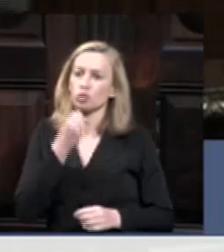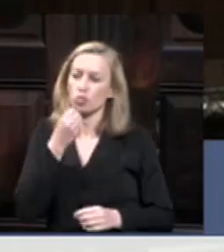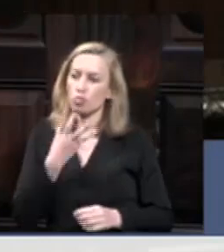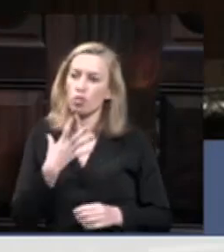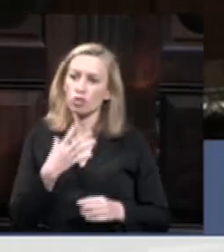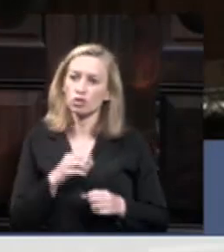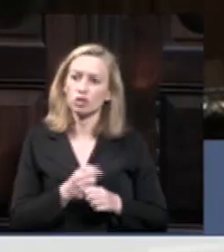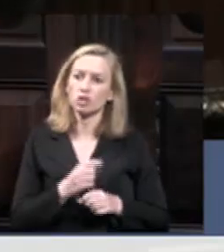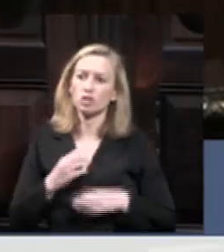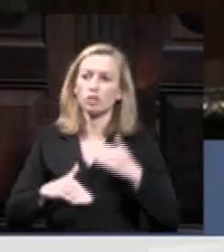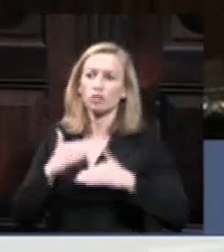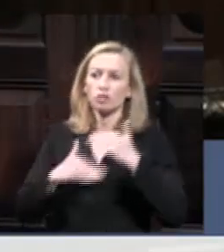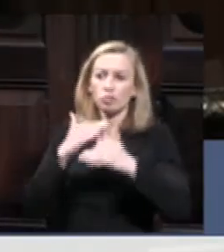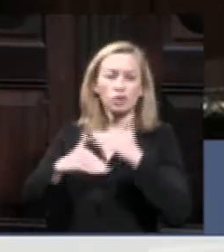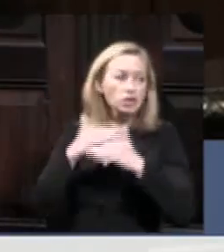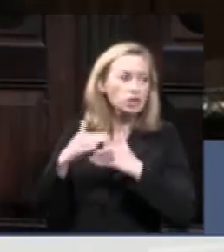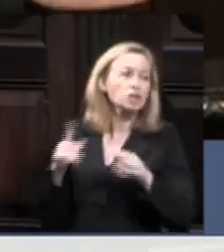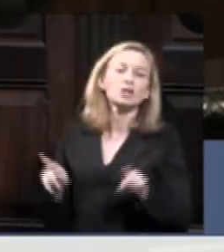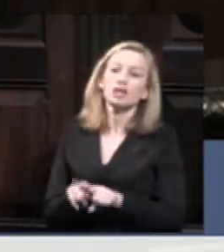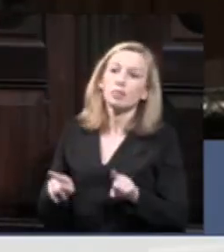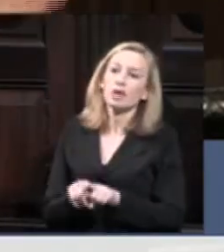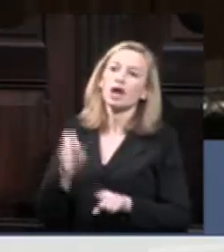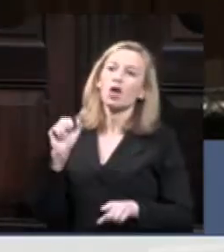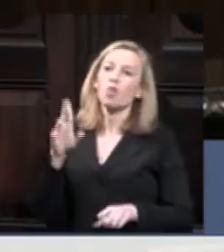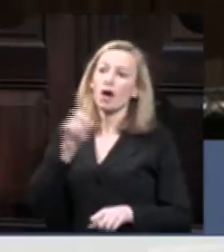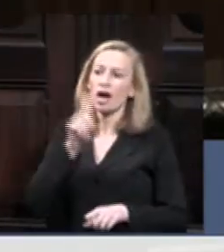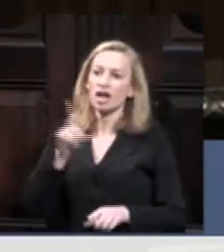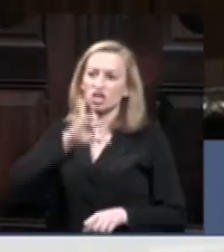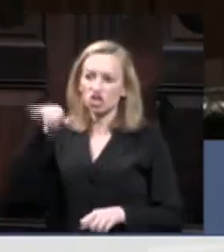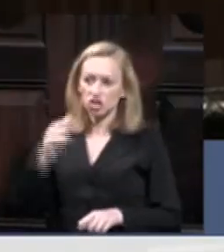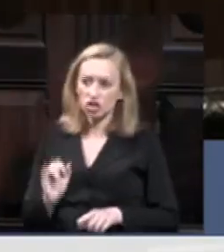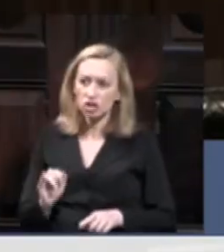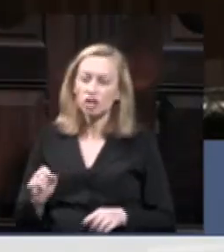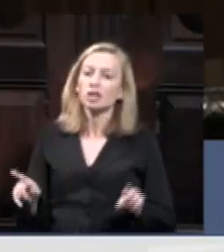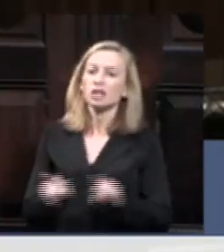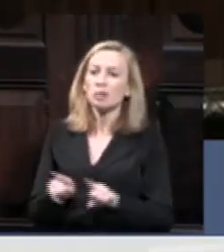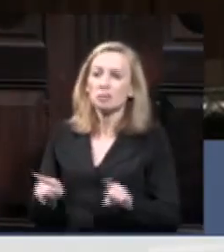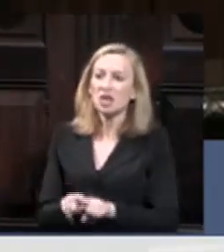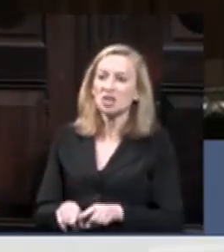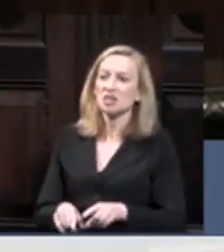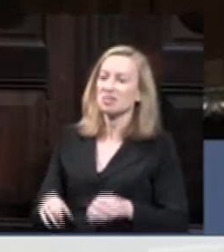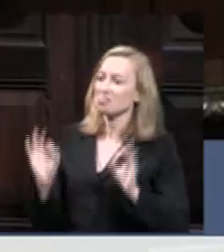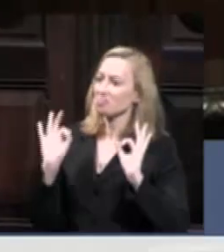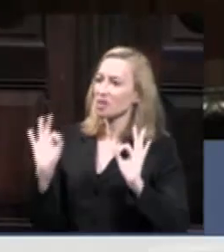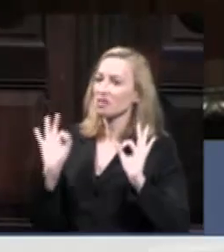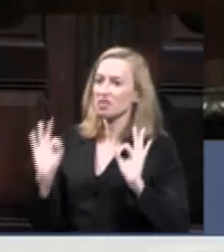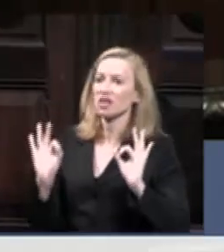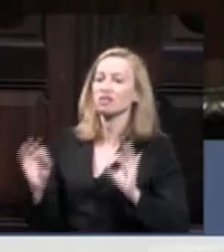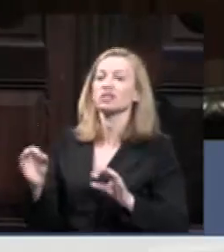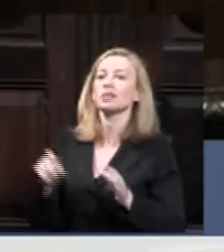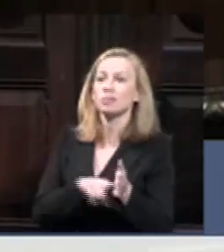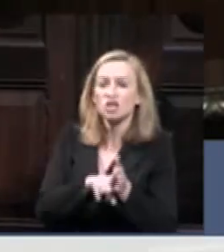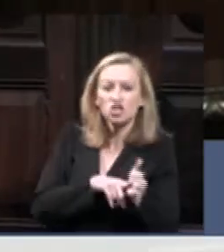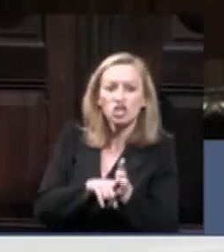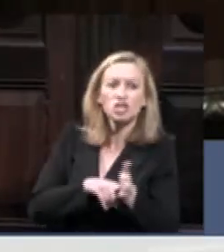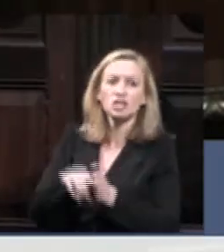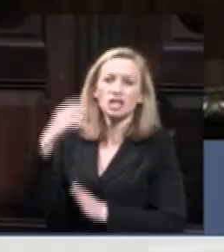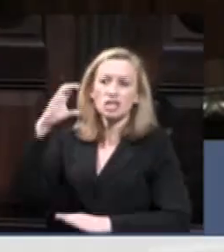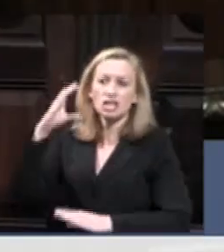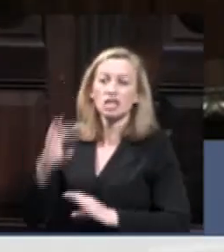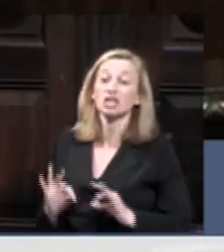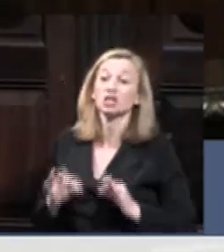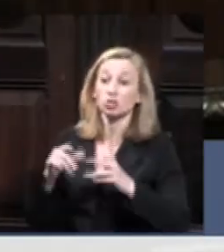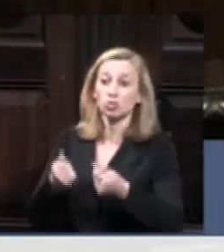A UERJ é melhor nem falar. A UERJ é um patrimônio da pesquisa, da ciência, da inovação tecnológica da América Latina. E